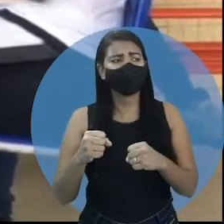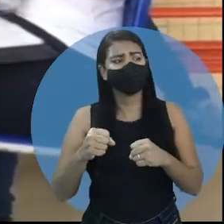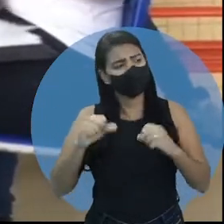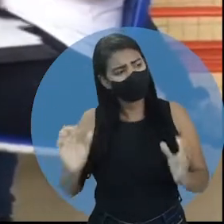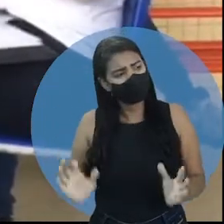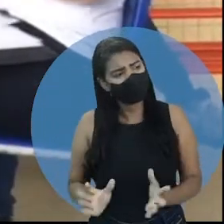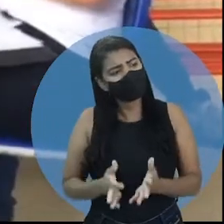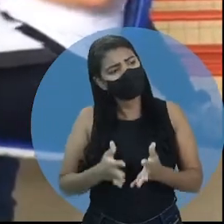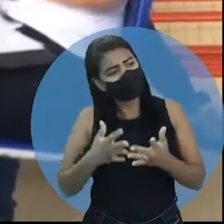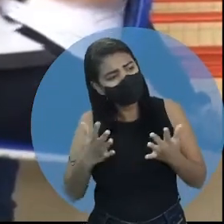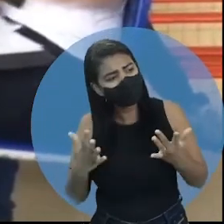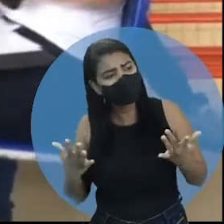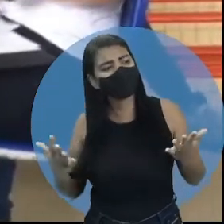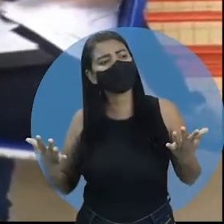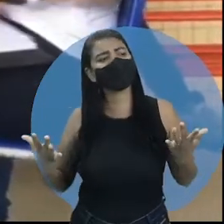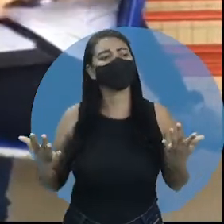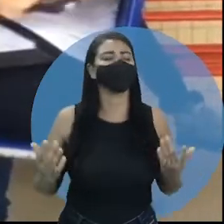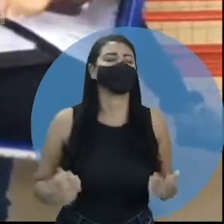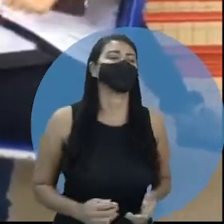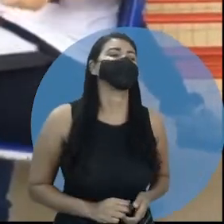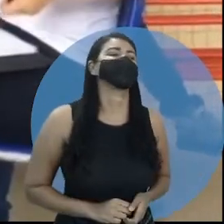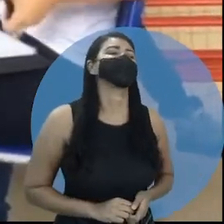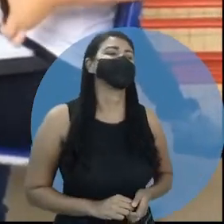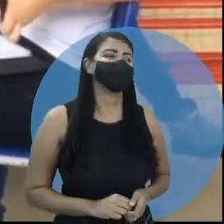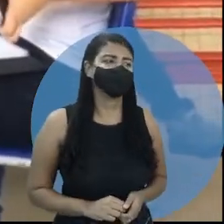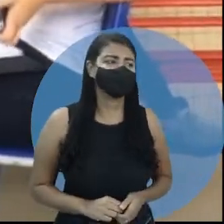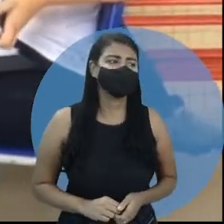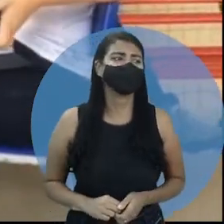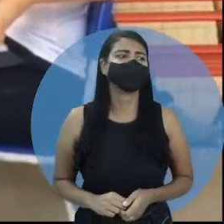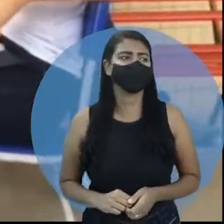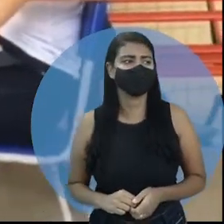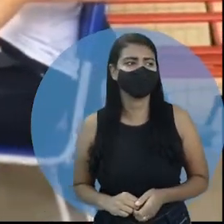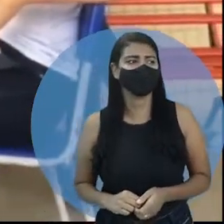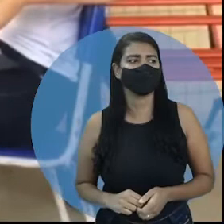Eu preciso tanto de um milagre.